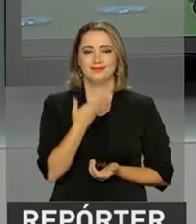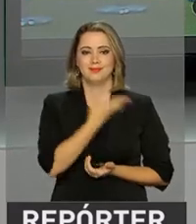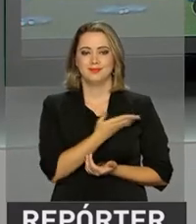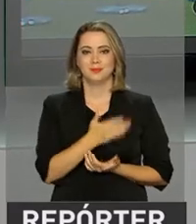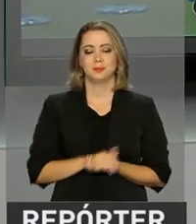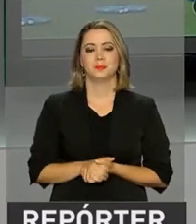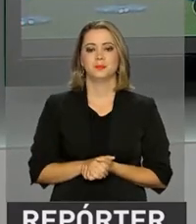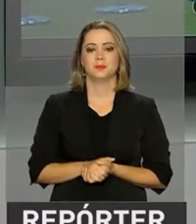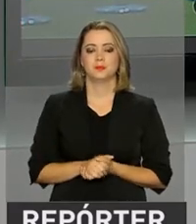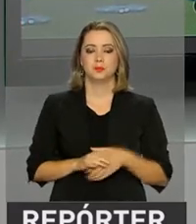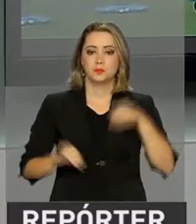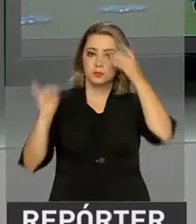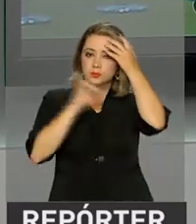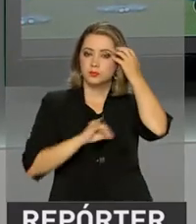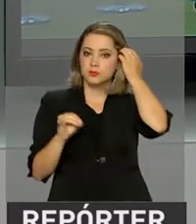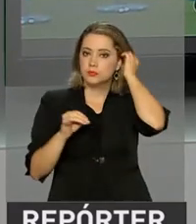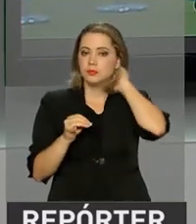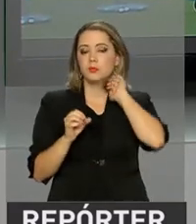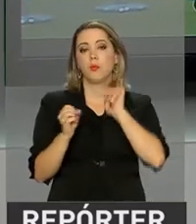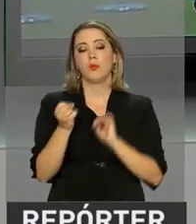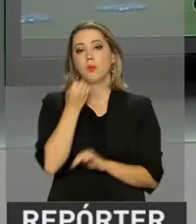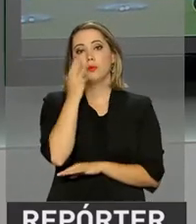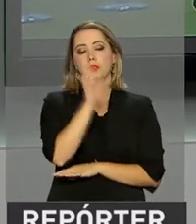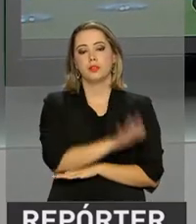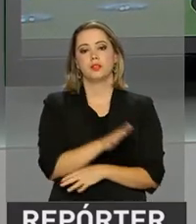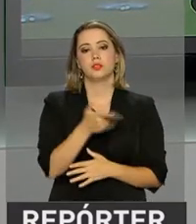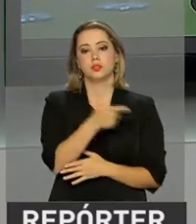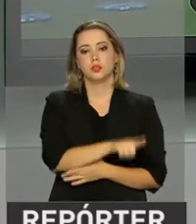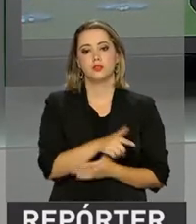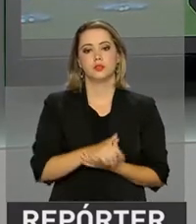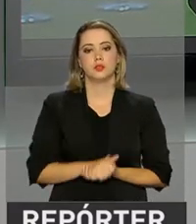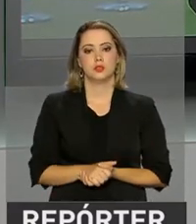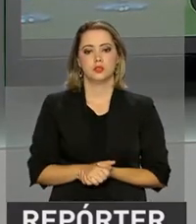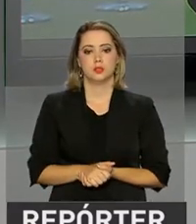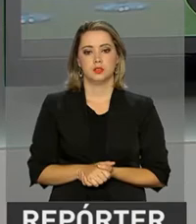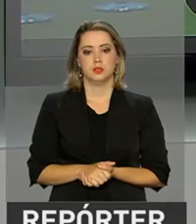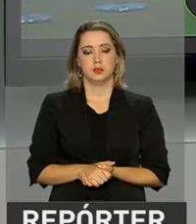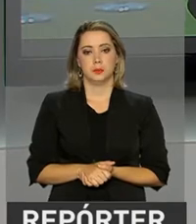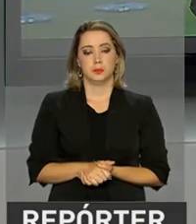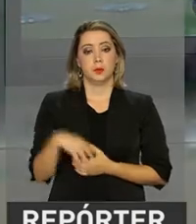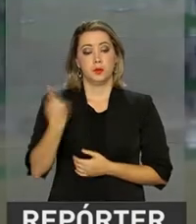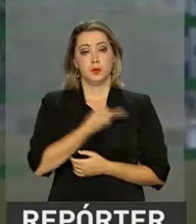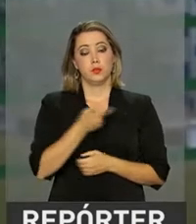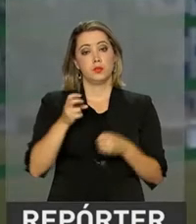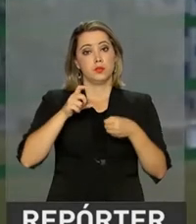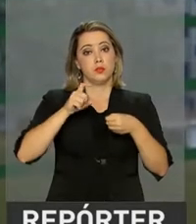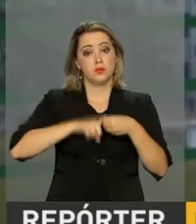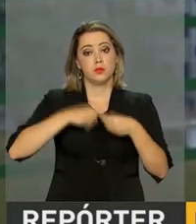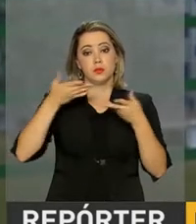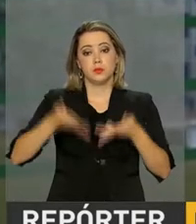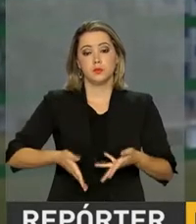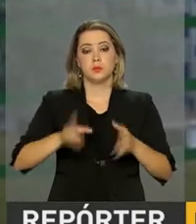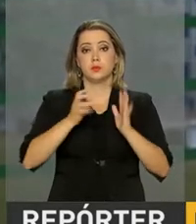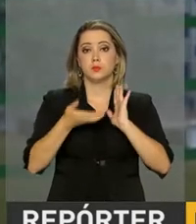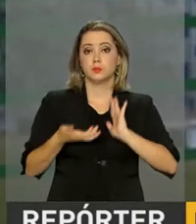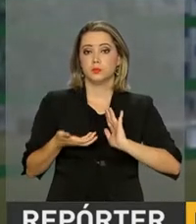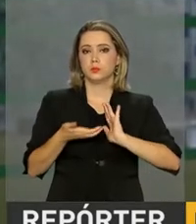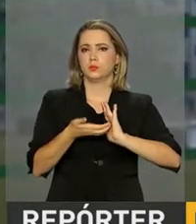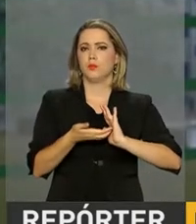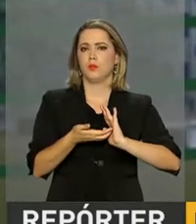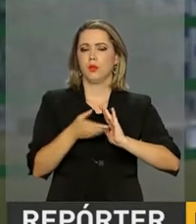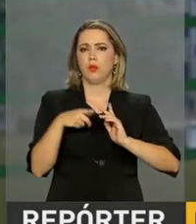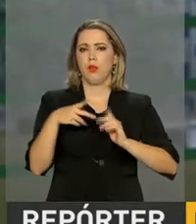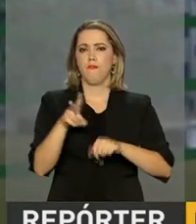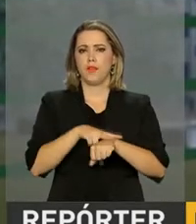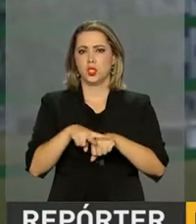na Câmara dos Deputados. Olá, Paulo, boa tarde mais uma vez. Voltamos aqui do Salão Verde da Câmara dos Deputados. Boa tarde,